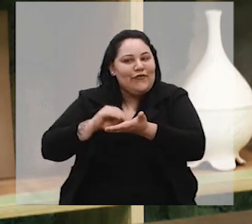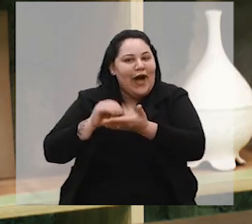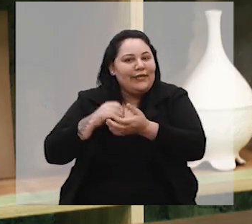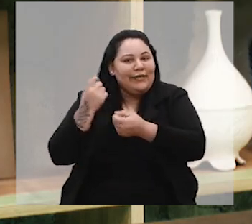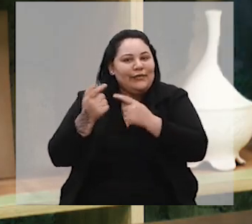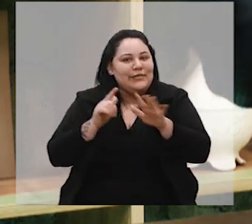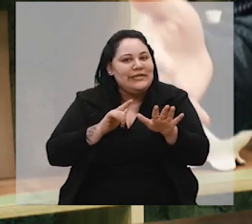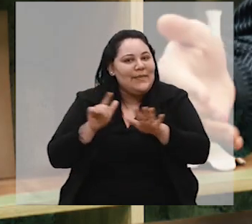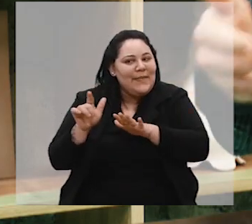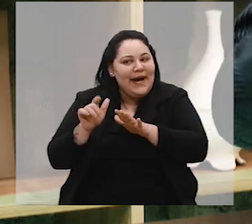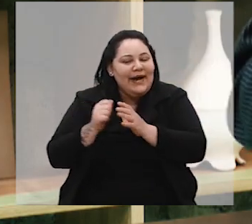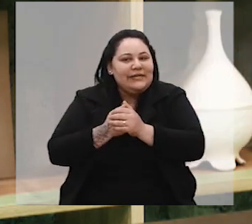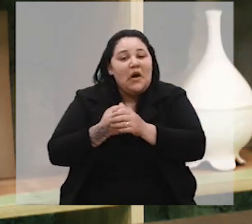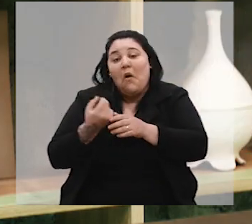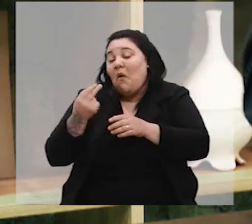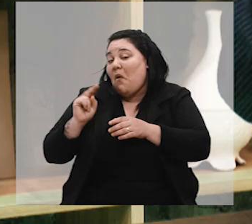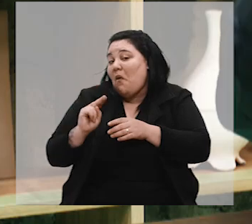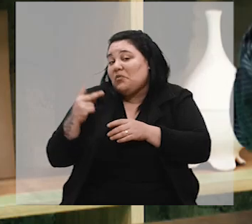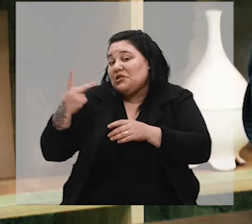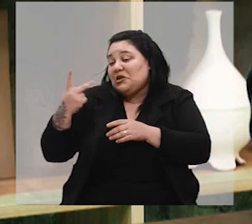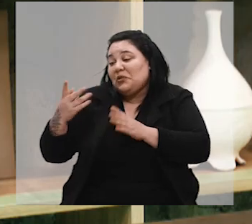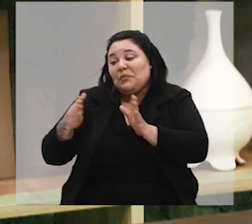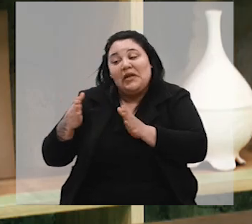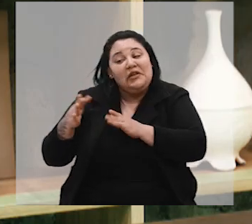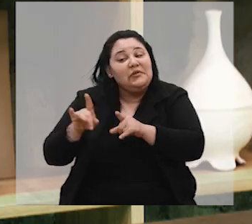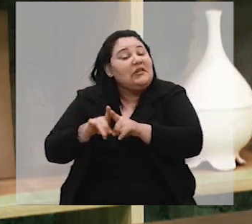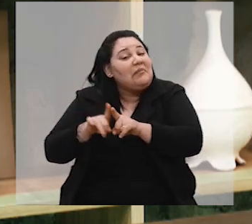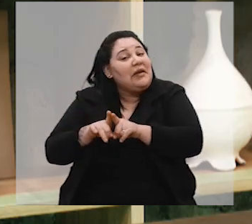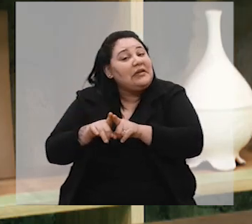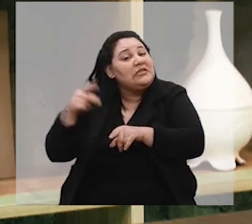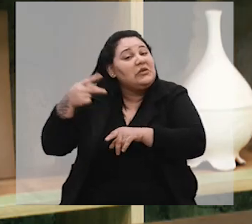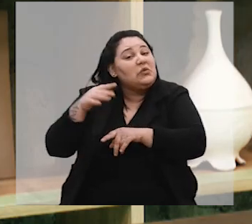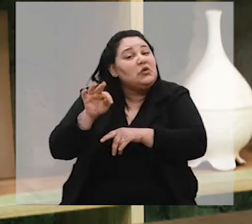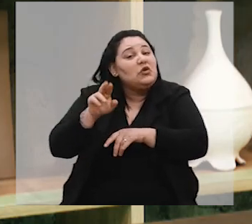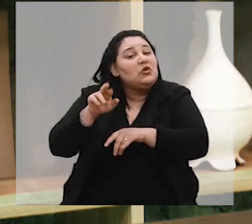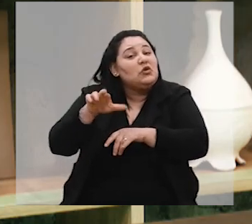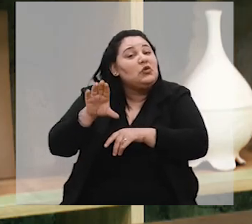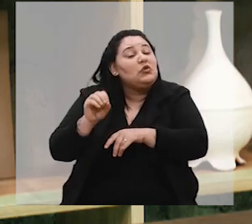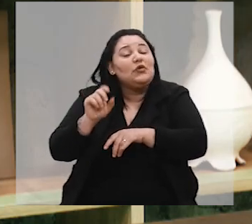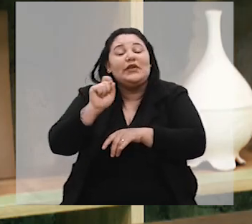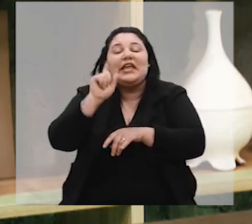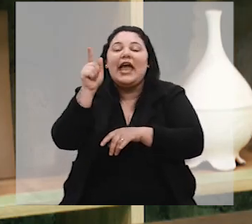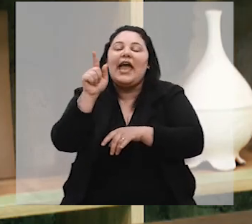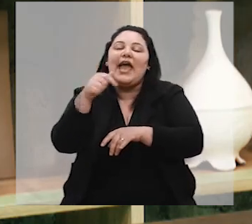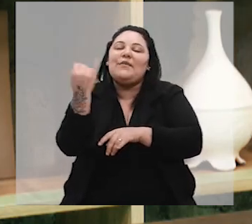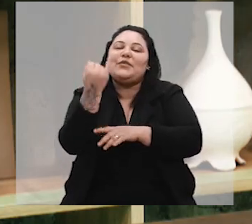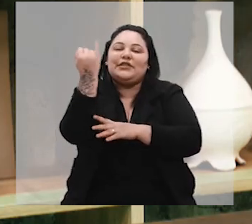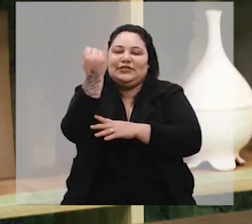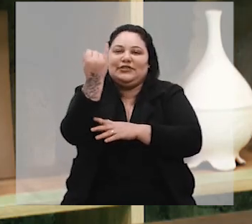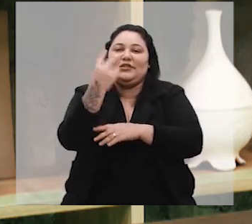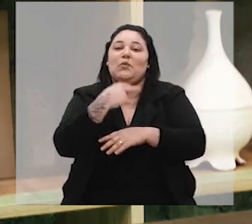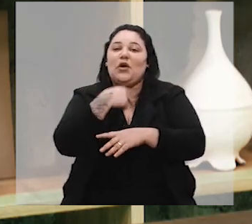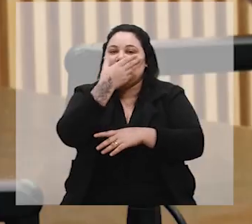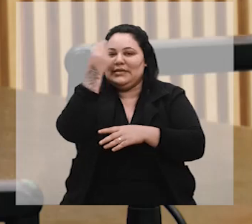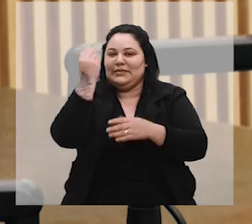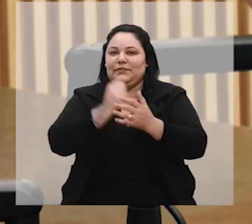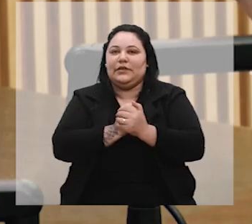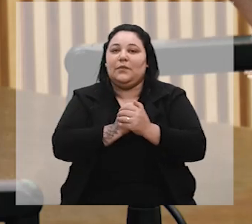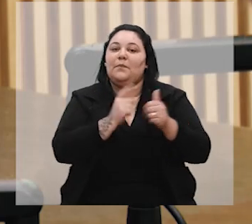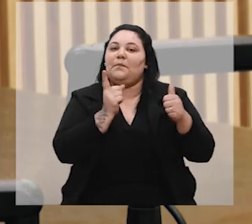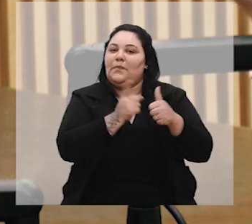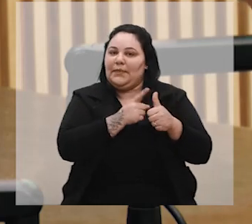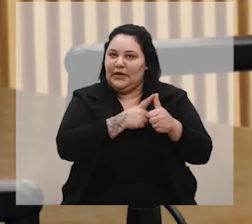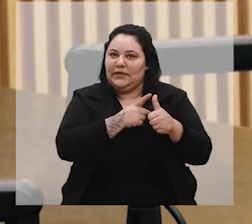pleito ou de um possível segundo turno em muitas cidades pelo país. O que é importantíssimo que não pode ficar fora da cabeça do eleitor? Bom, a gente tem que